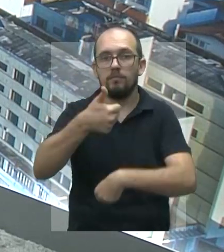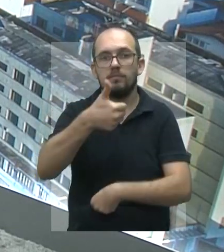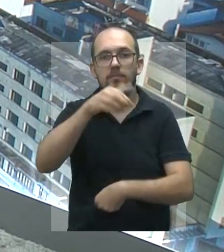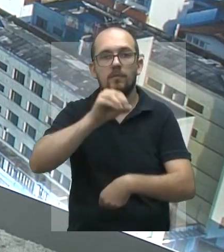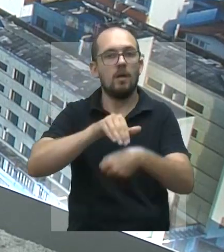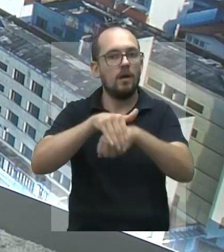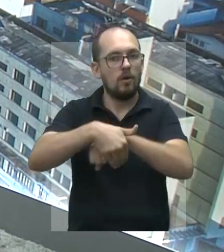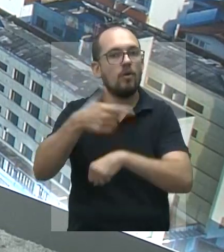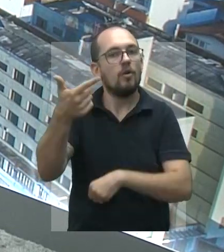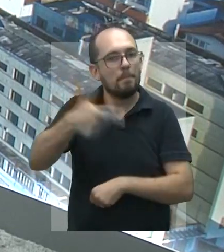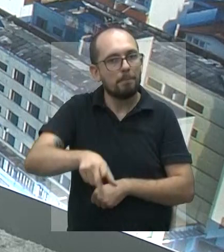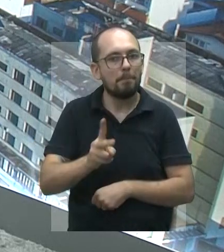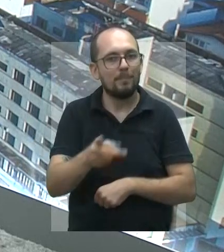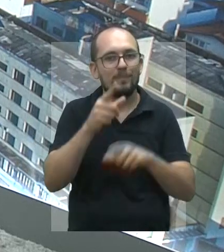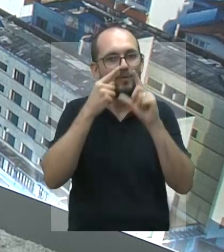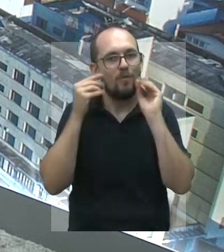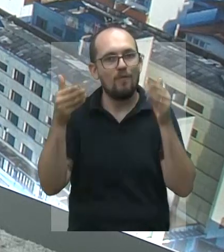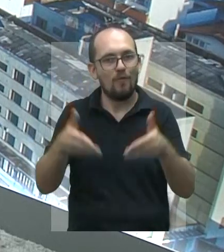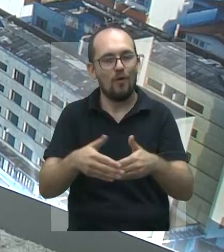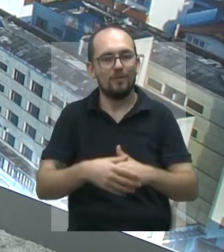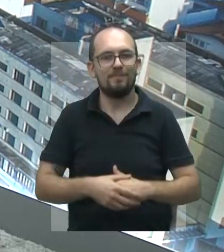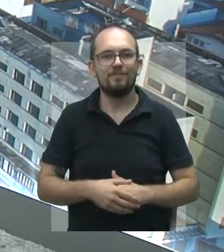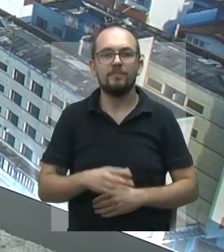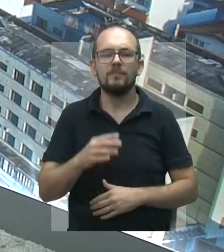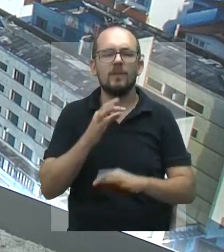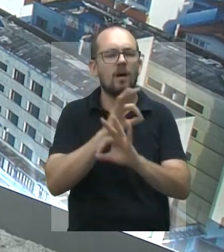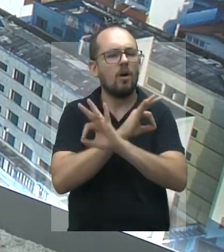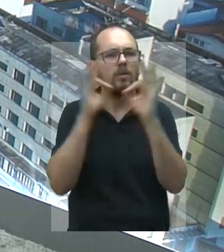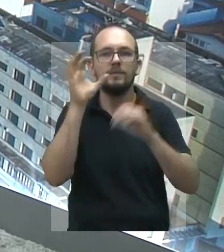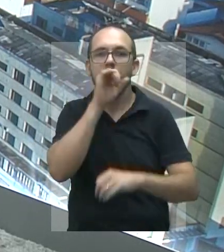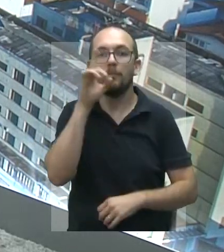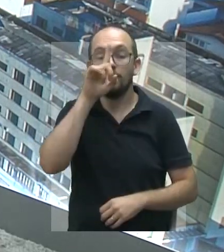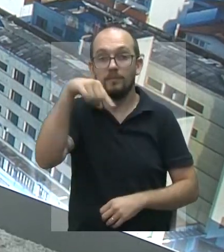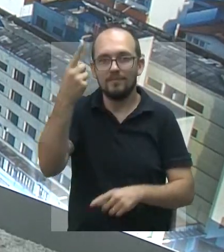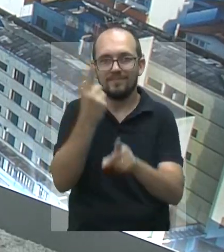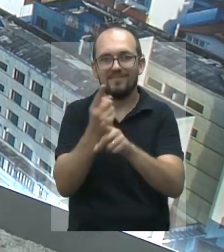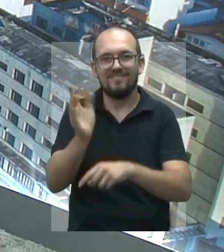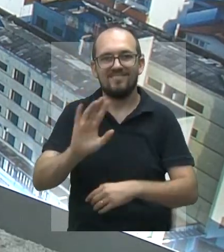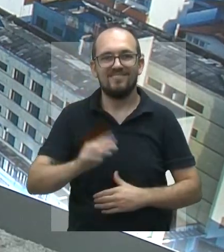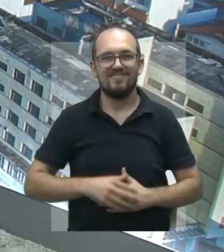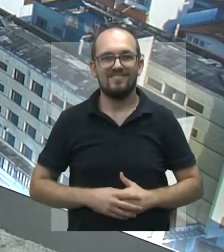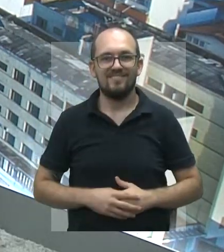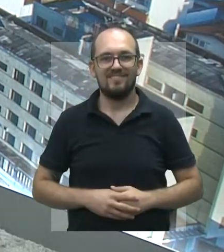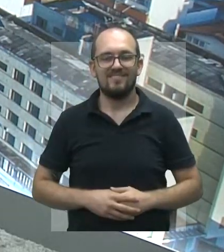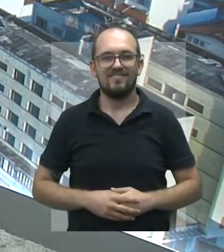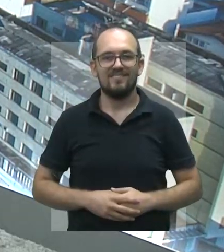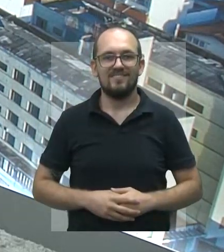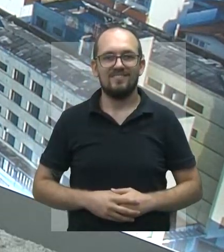tem reprise do Jaú em Foco. Um excelente fim de semana e até a próxima. Tchau, tchau.